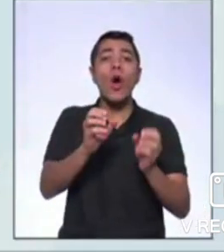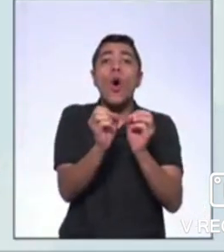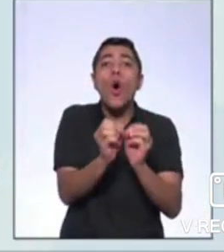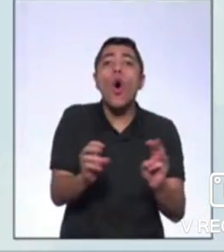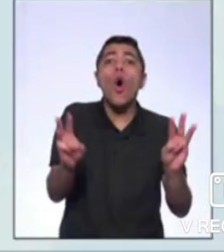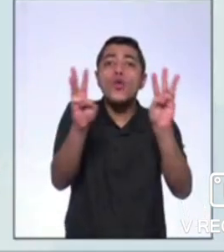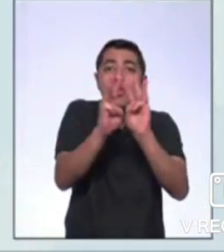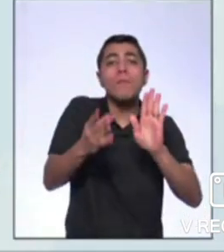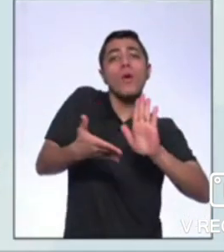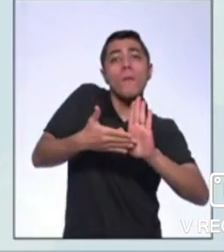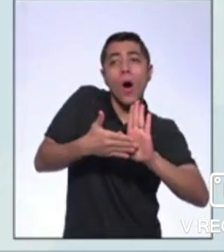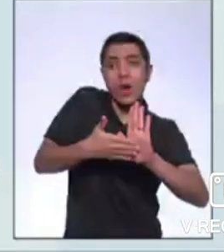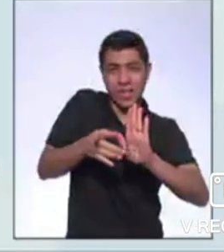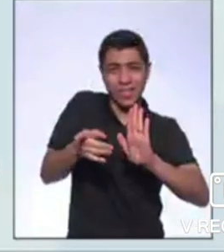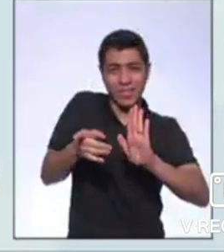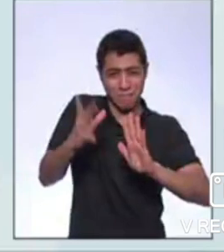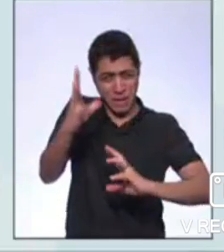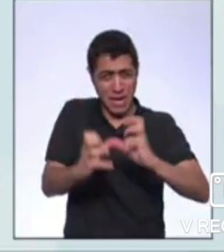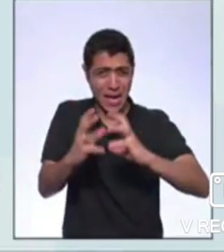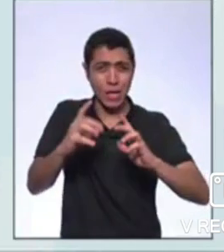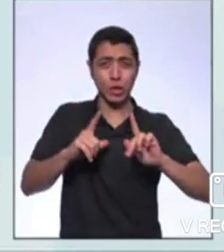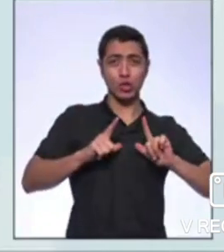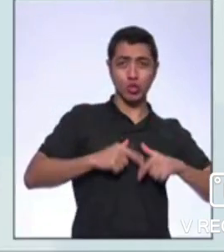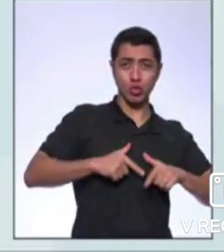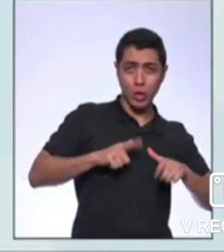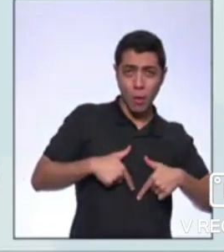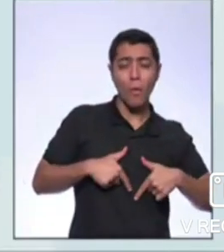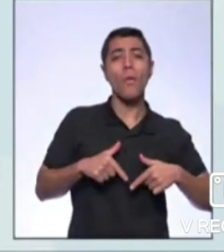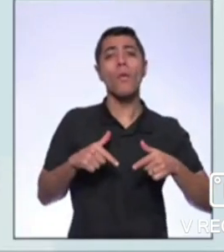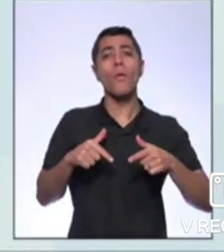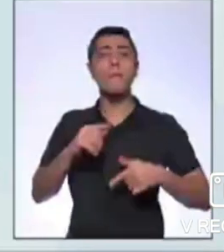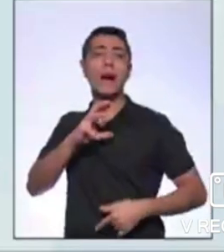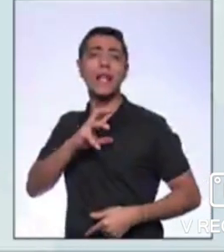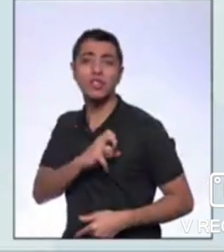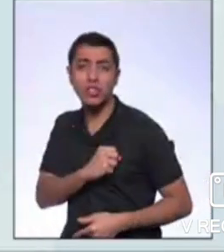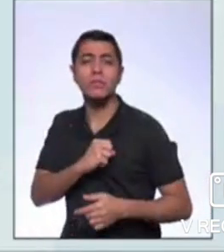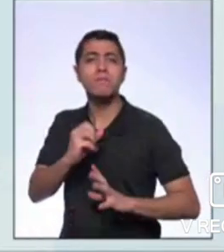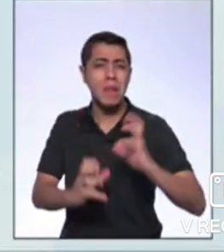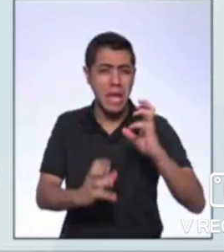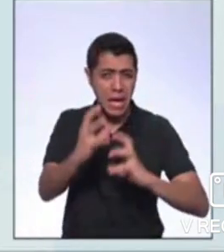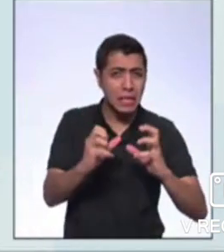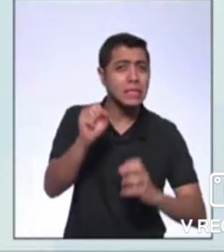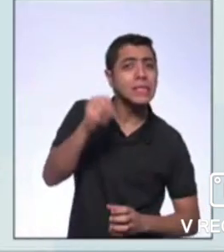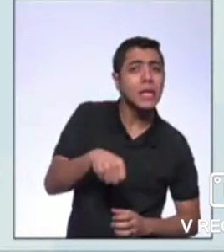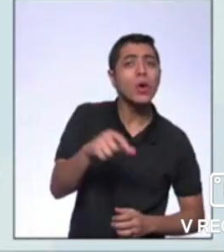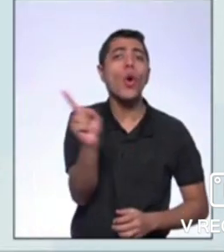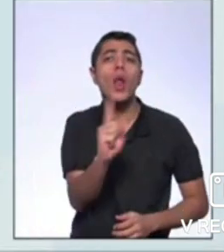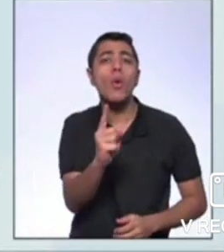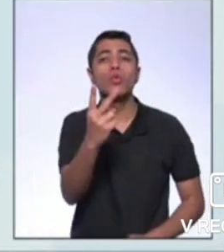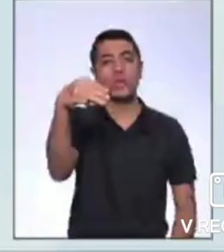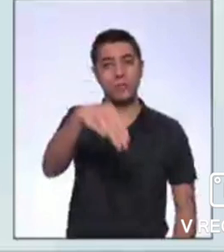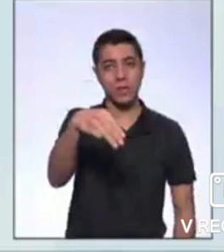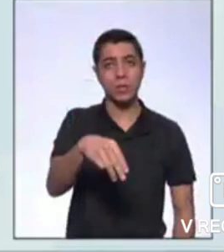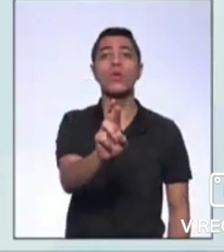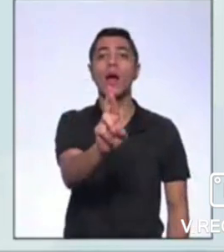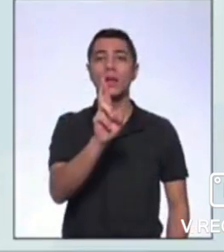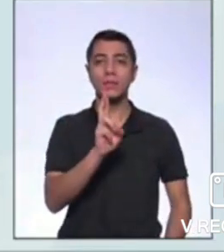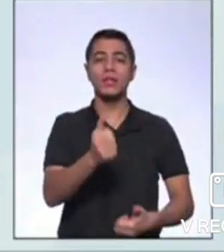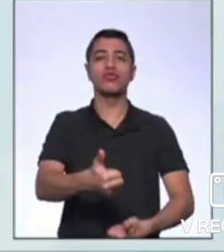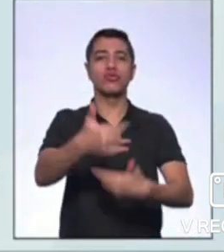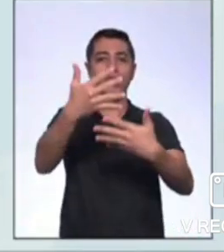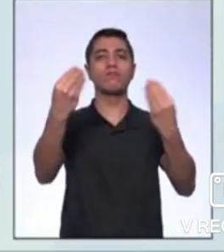sim, por quê? De novo, olhem a extensão do território, tá? Vocês vão ter 2 minutos para fazer essa análise e colocar aqui